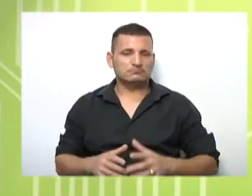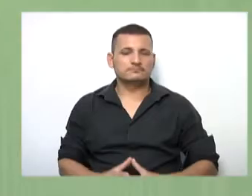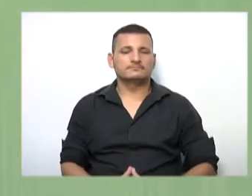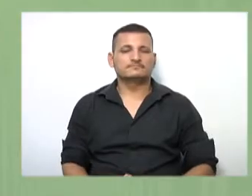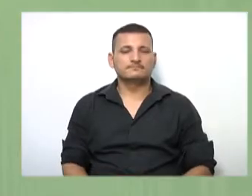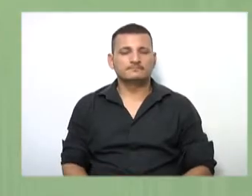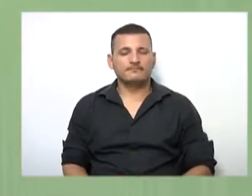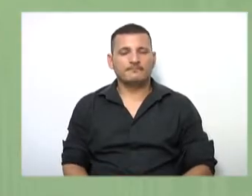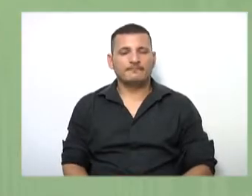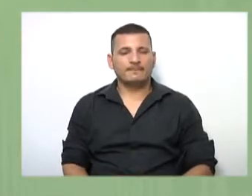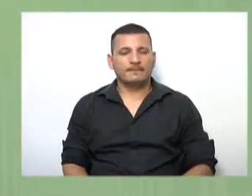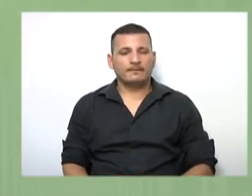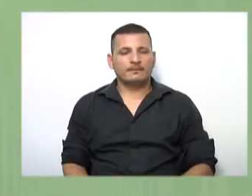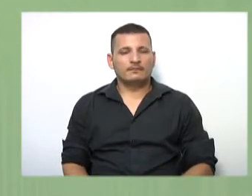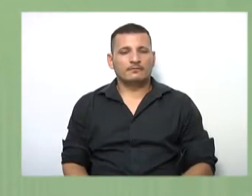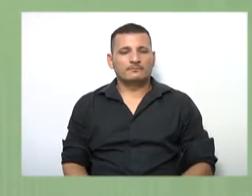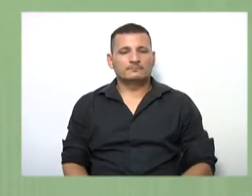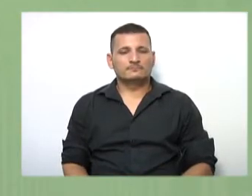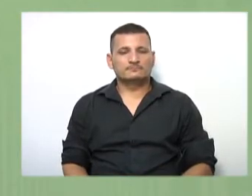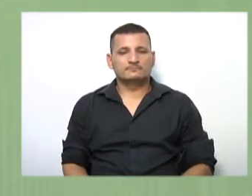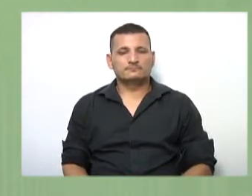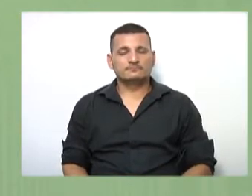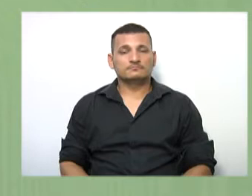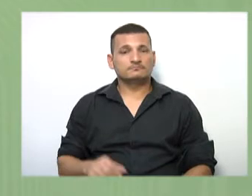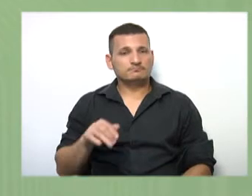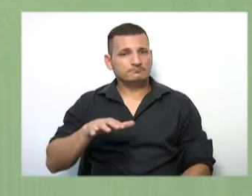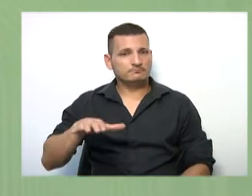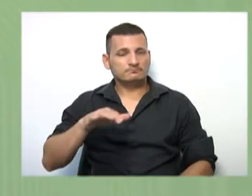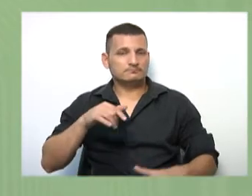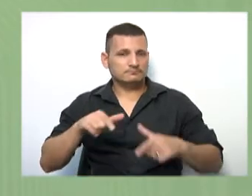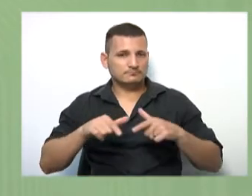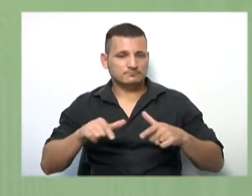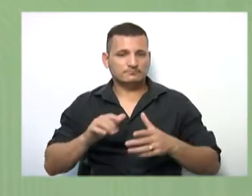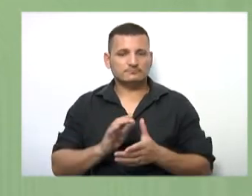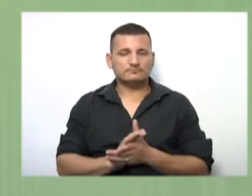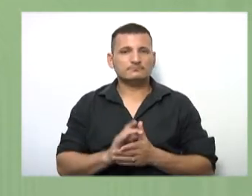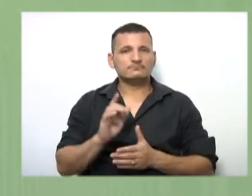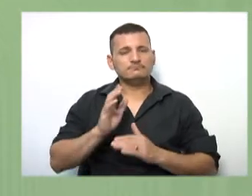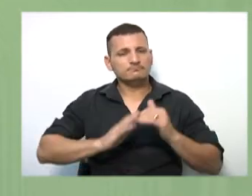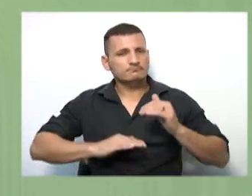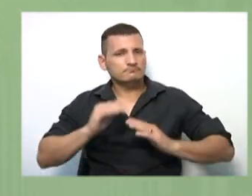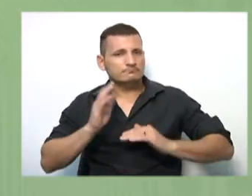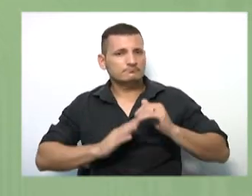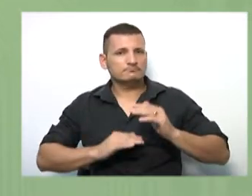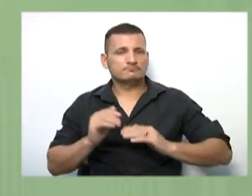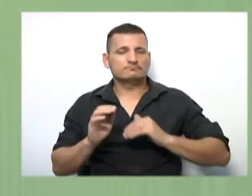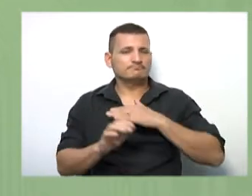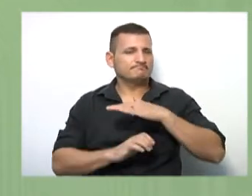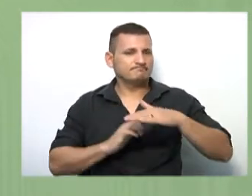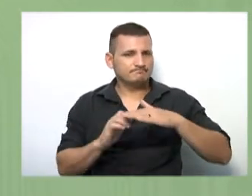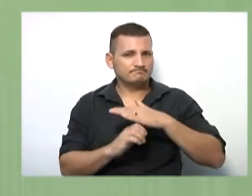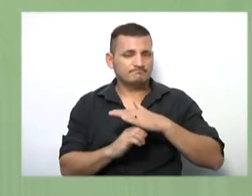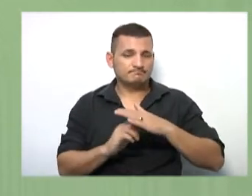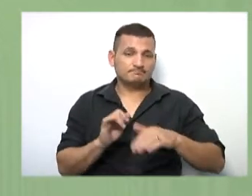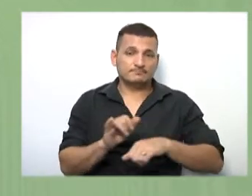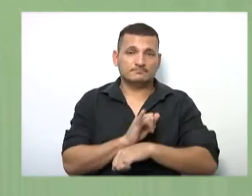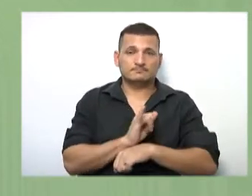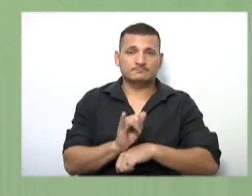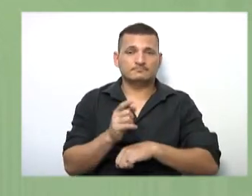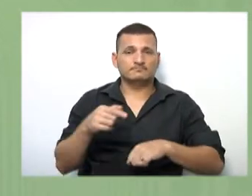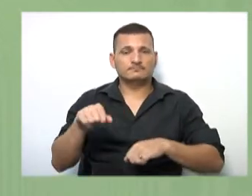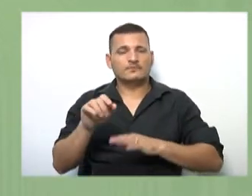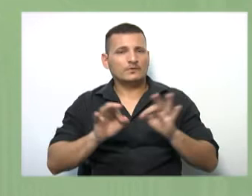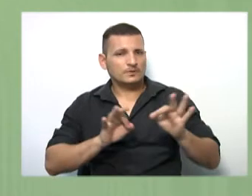Ramo trabalho. Profissionais empreendedores e estratégicos se organizam